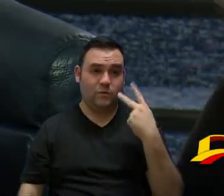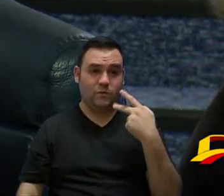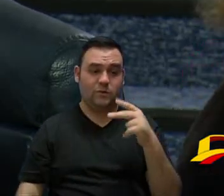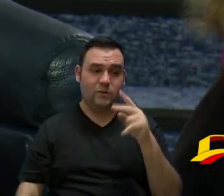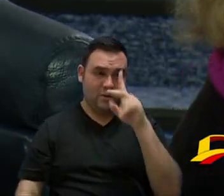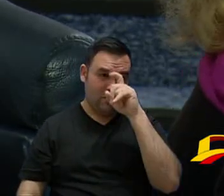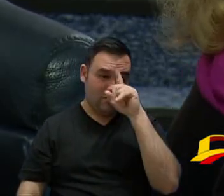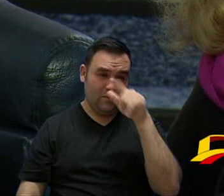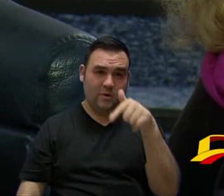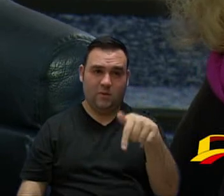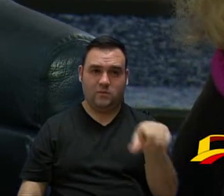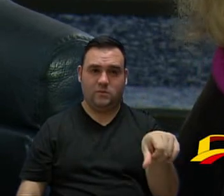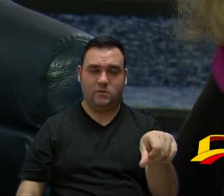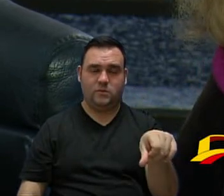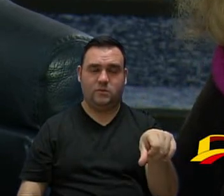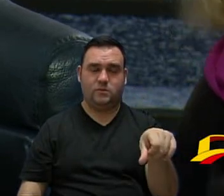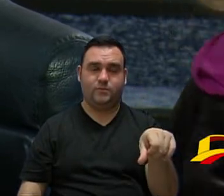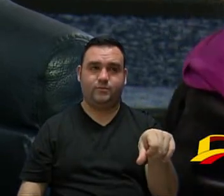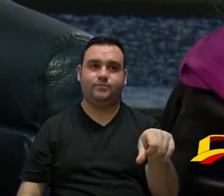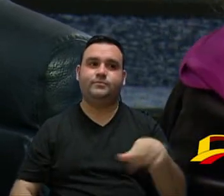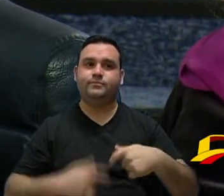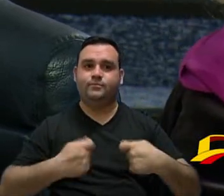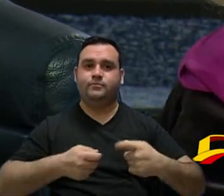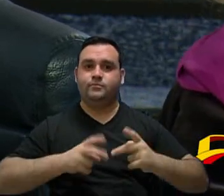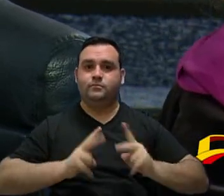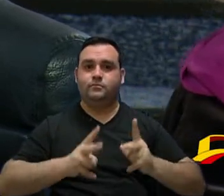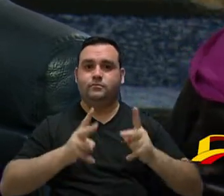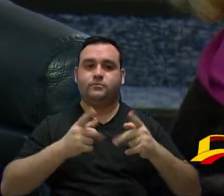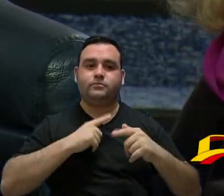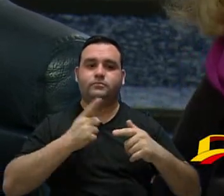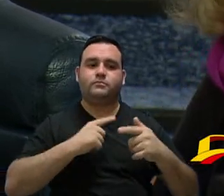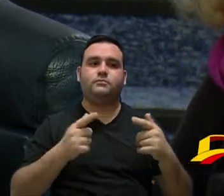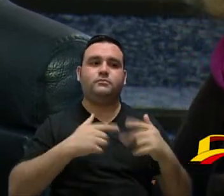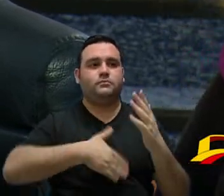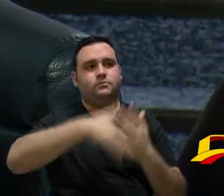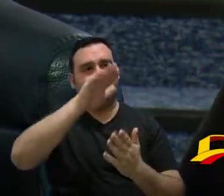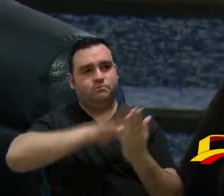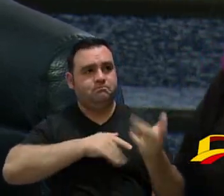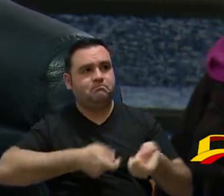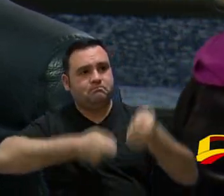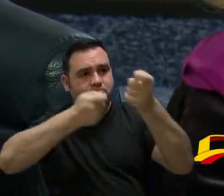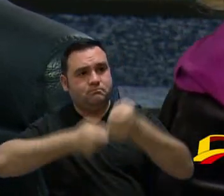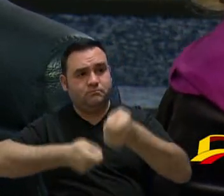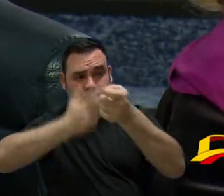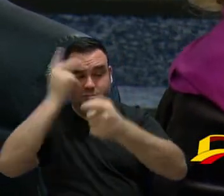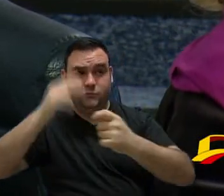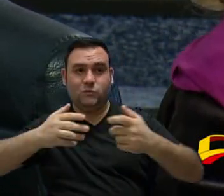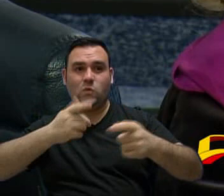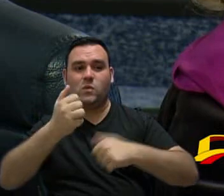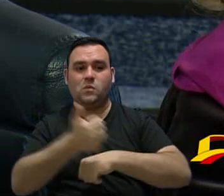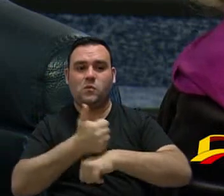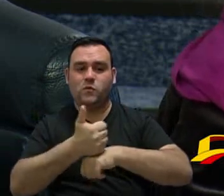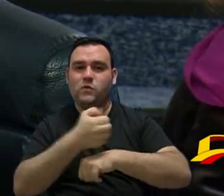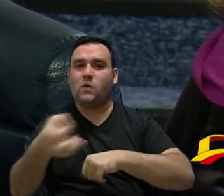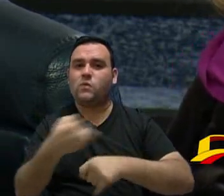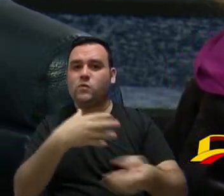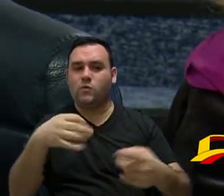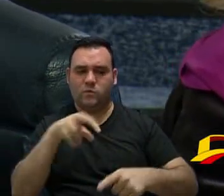vereadores que a policlínica seja aquela continue que ela vai ser a reforma acho que ela recebeu a profissionais